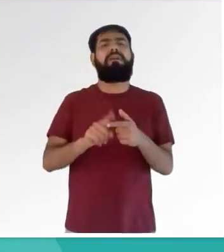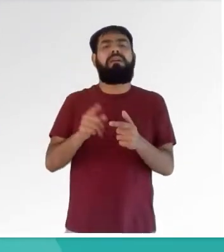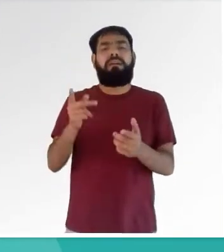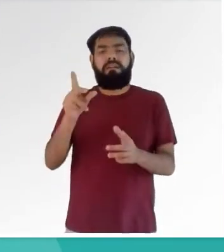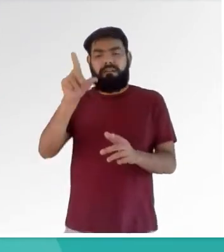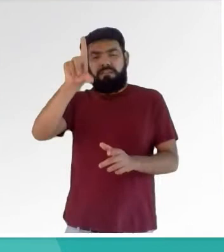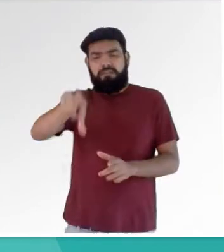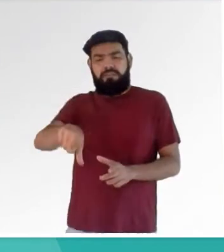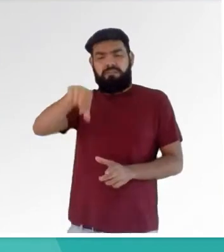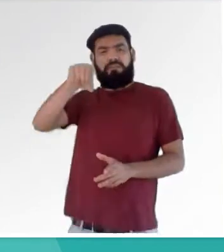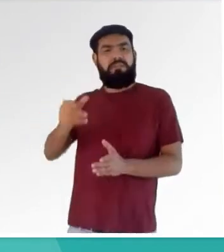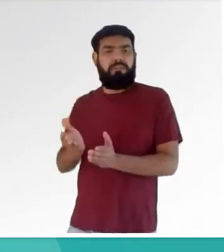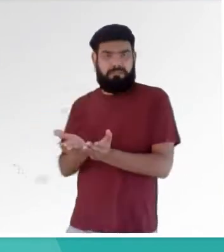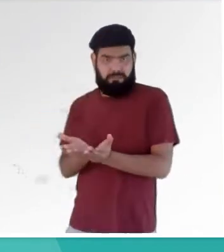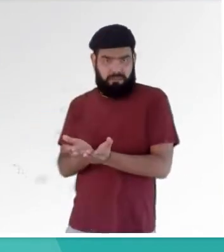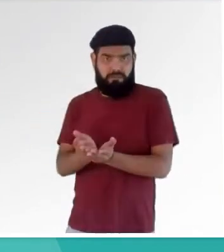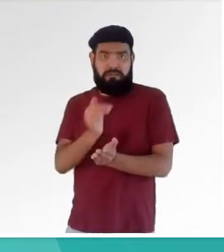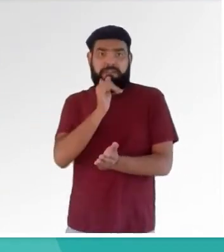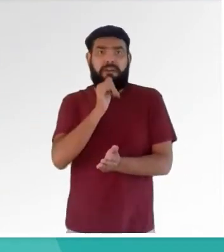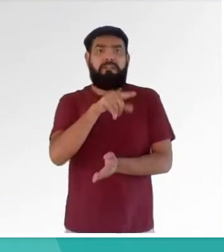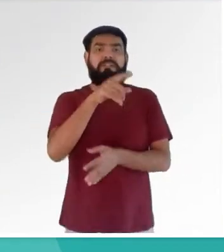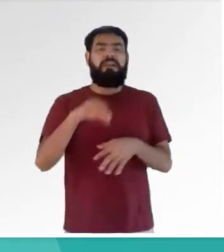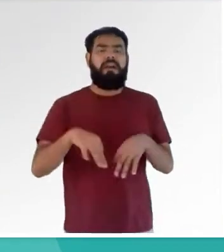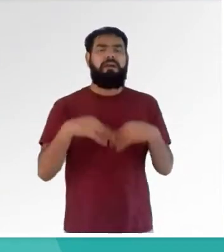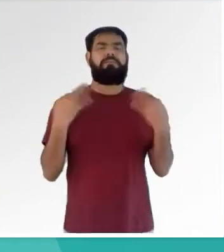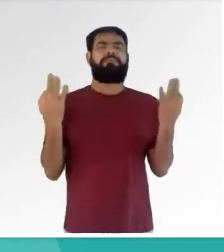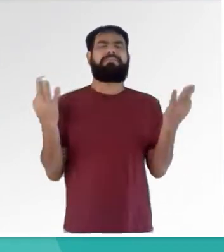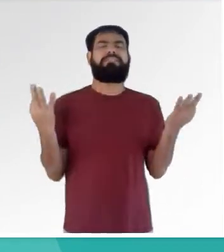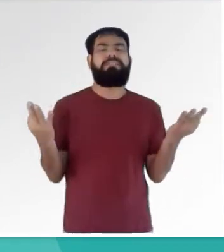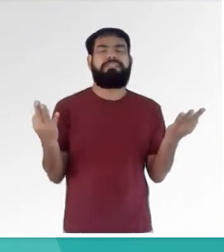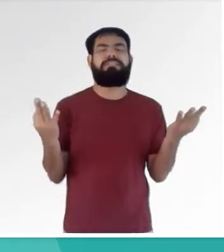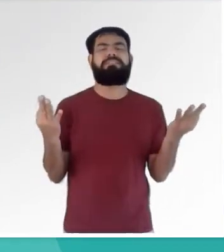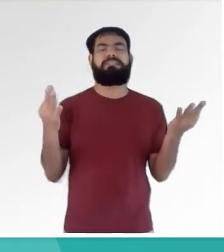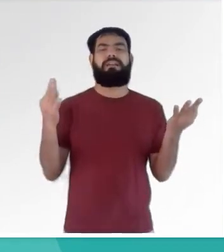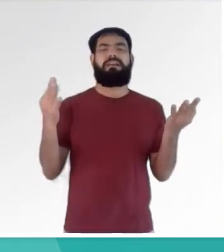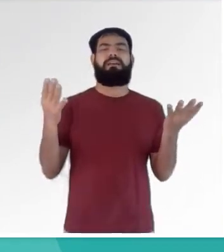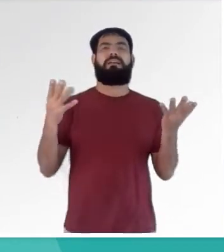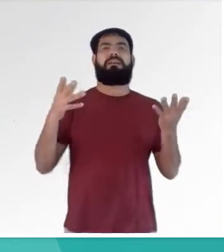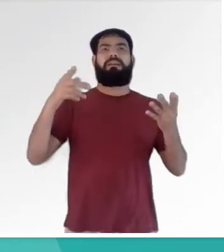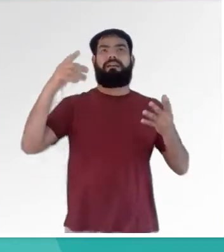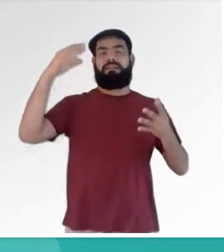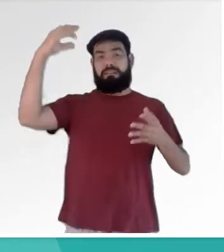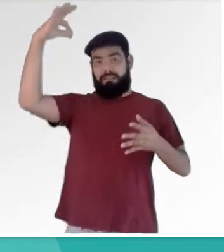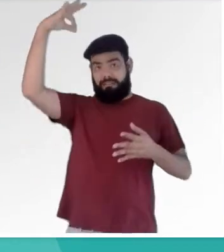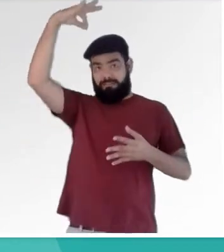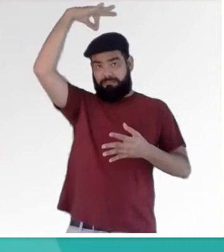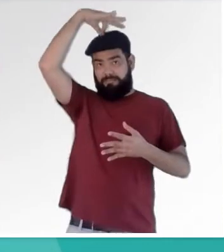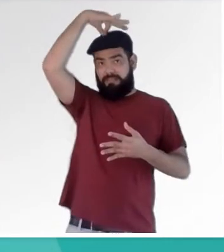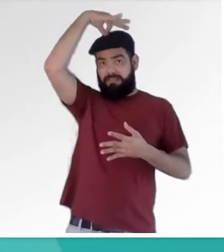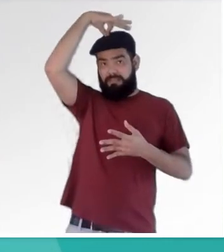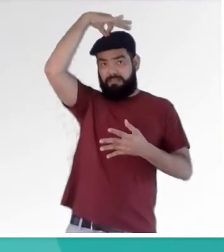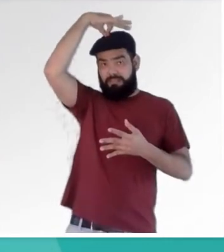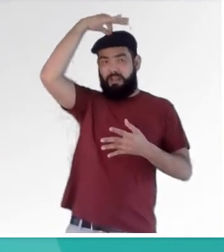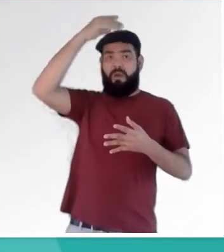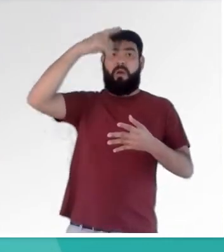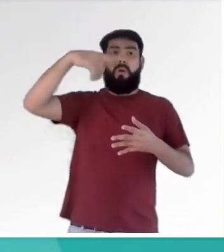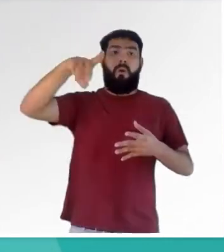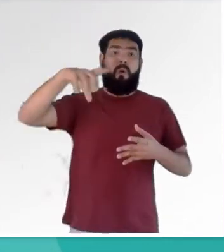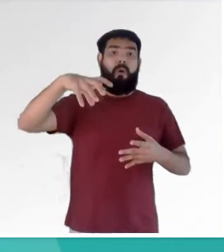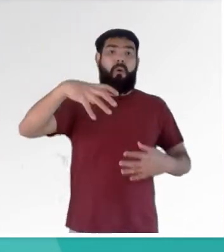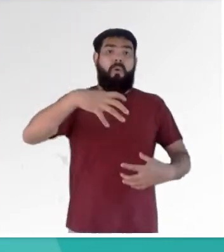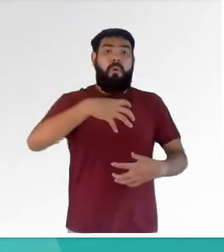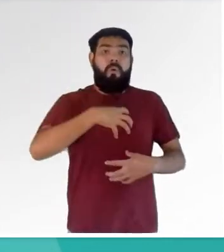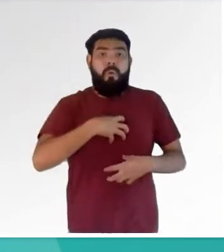espírita, né? Ou então tem uma religião indígena, de uma etnia, por que você tem essa